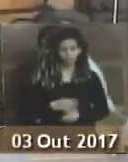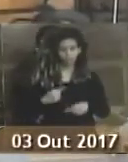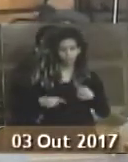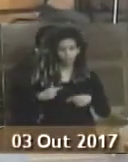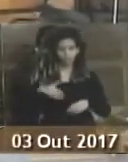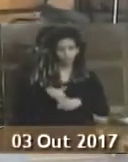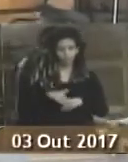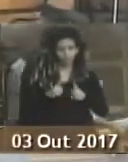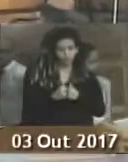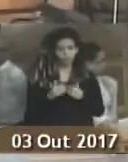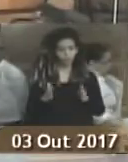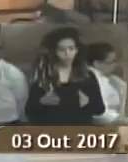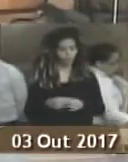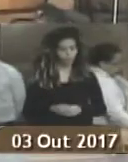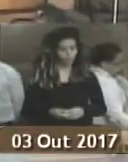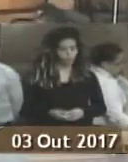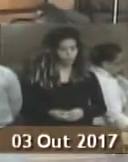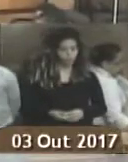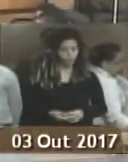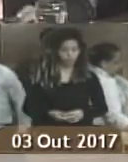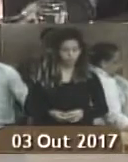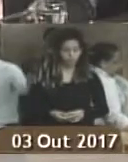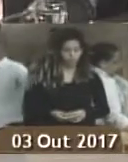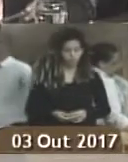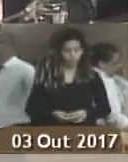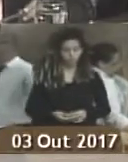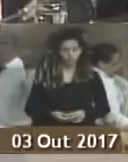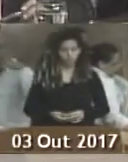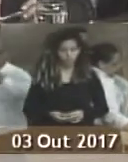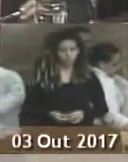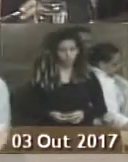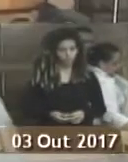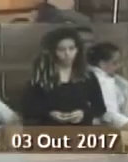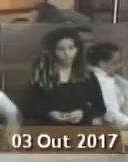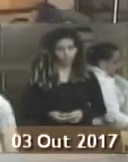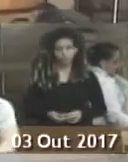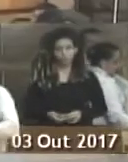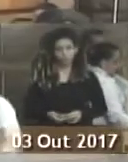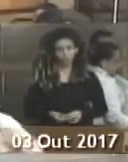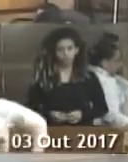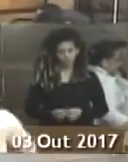Em discussão, não havendo oradores, votação aberta.